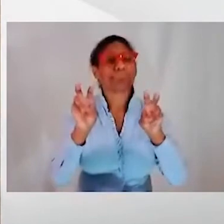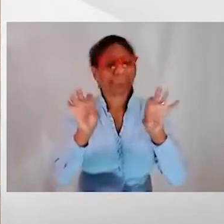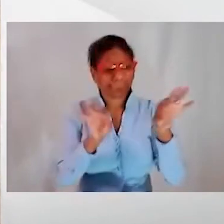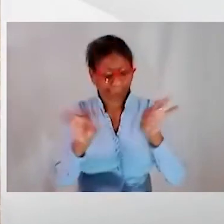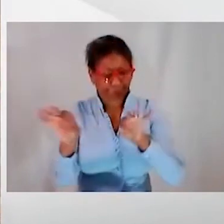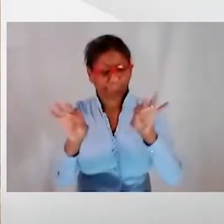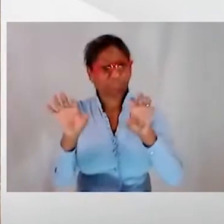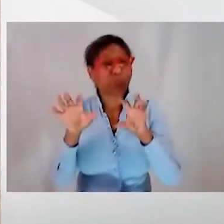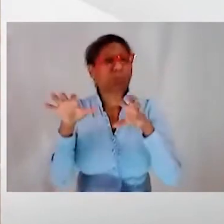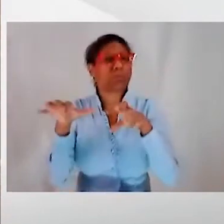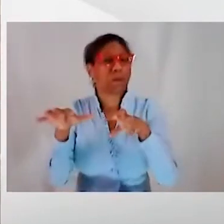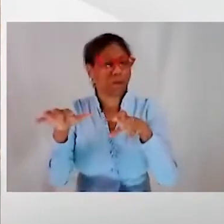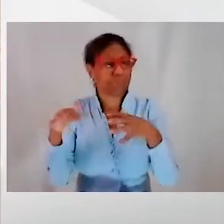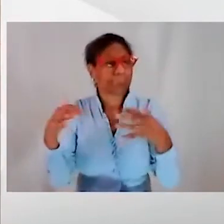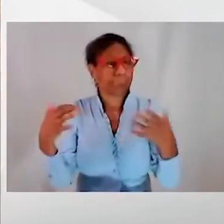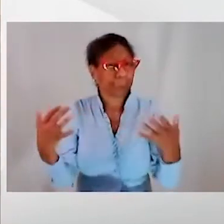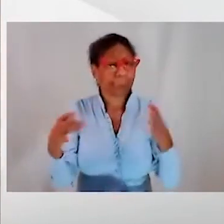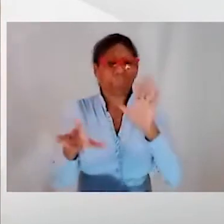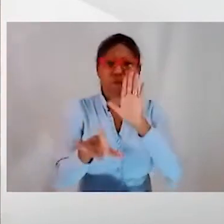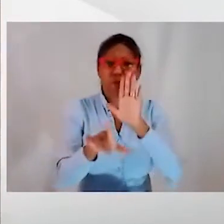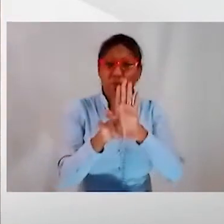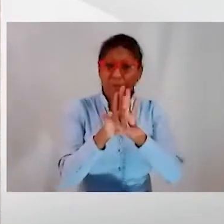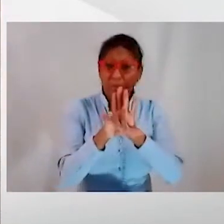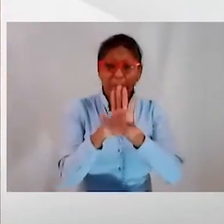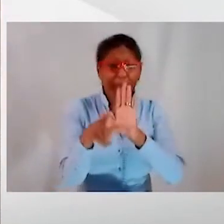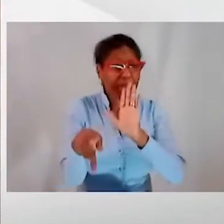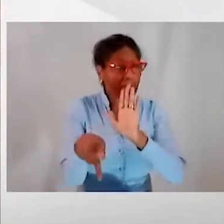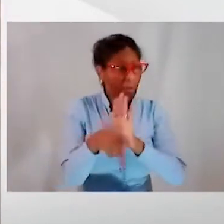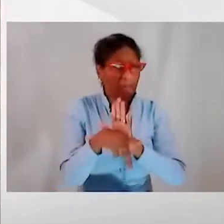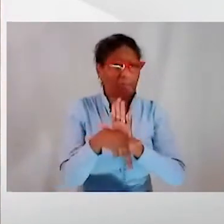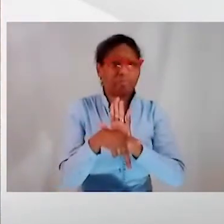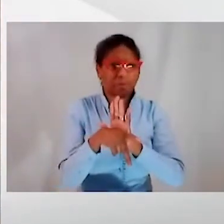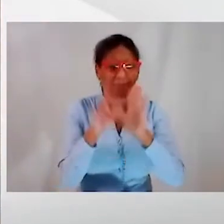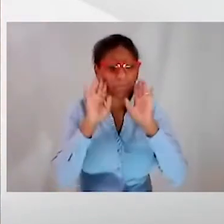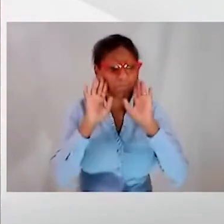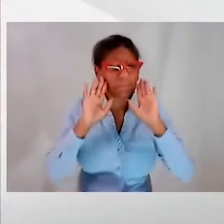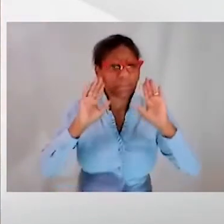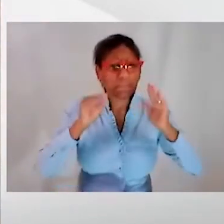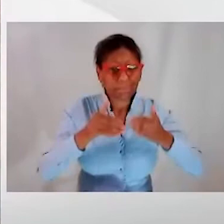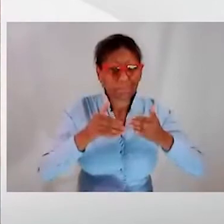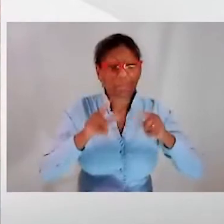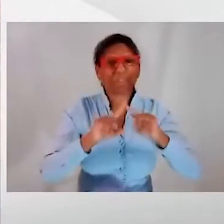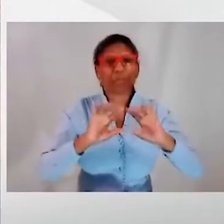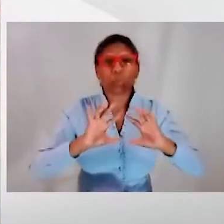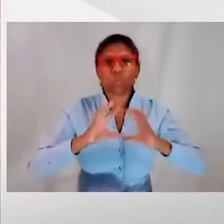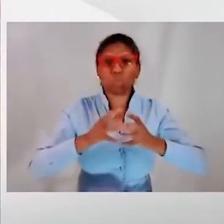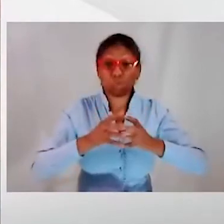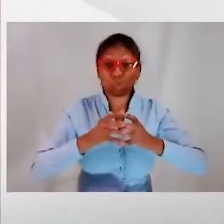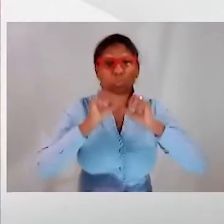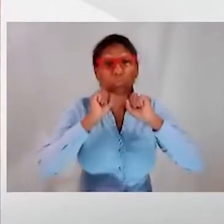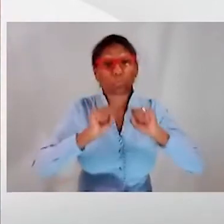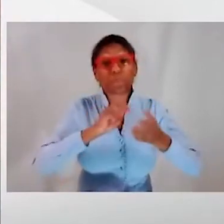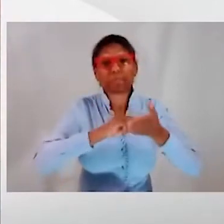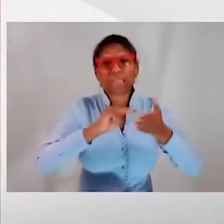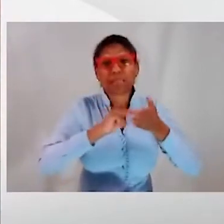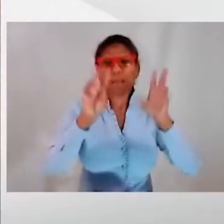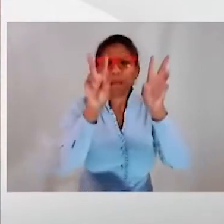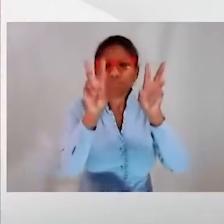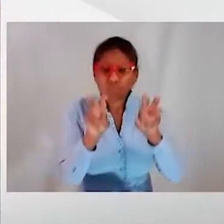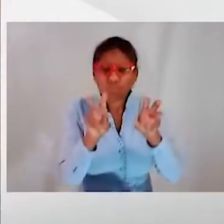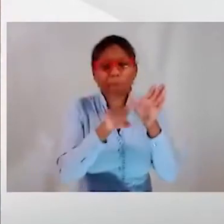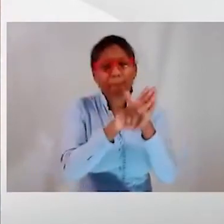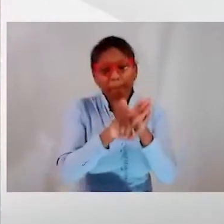animal, com uma legislação específica, com uma secretaria que cuida formalmente do assunto,